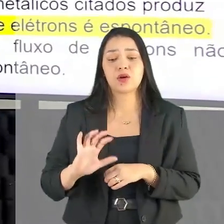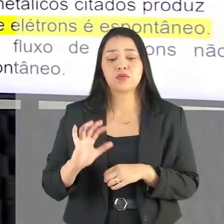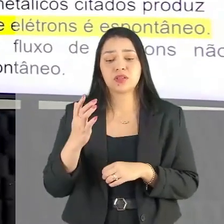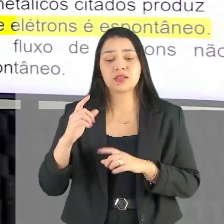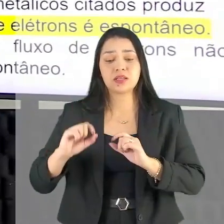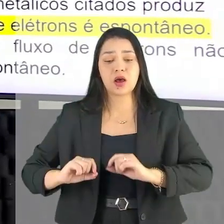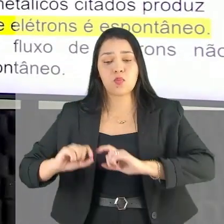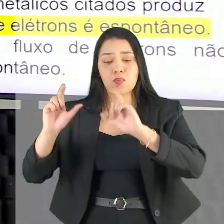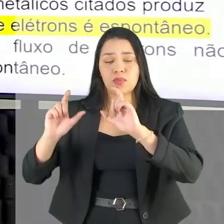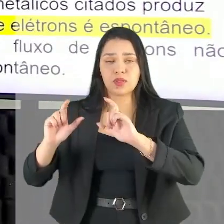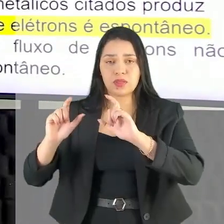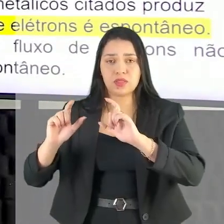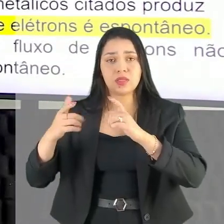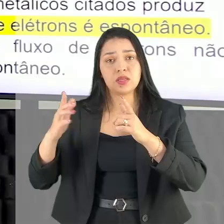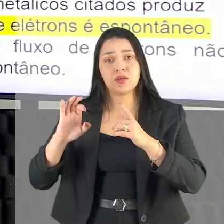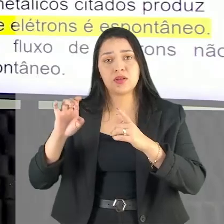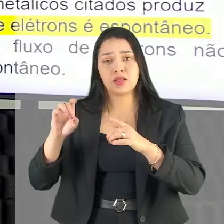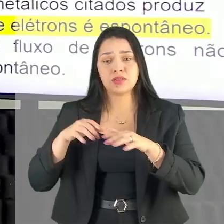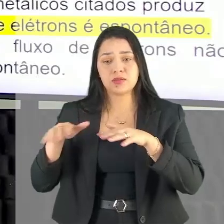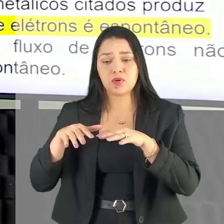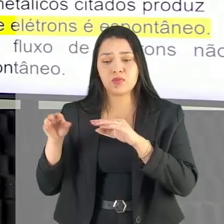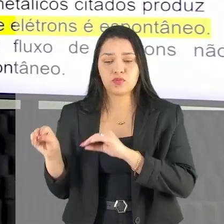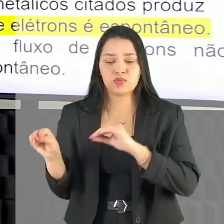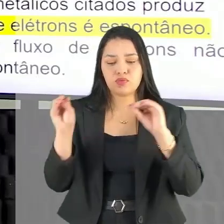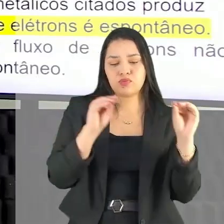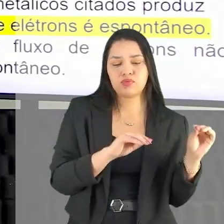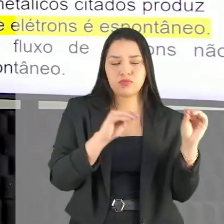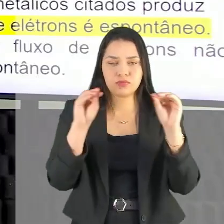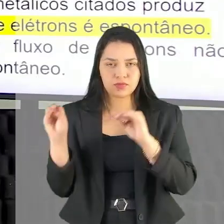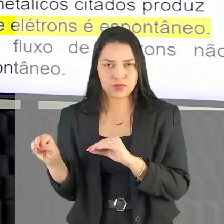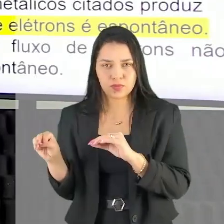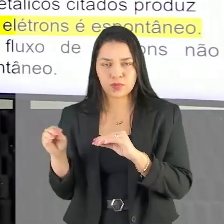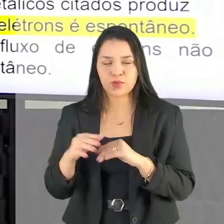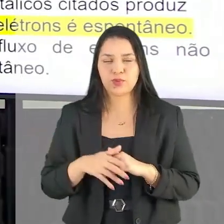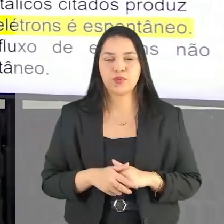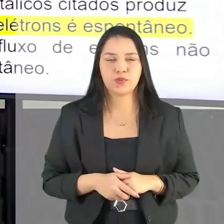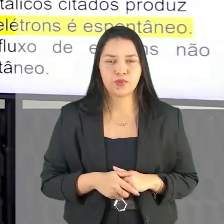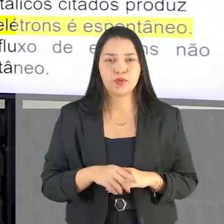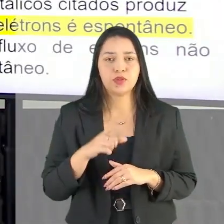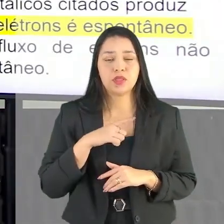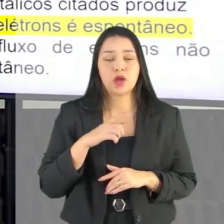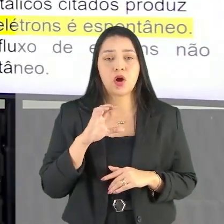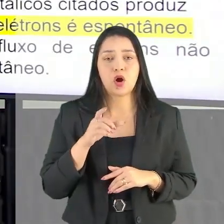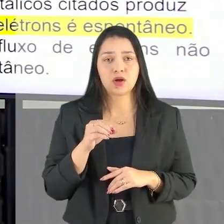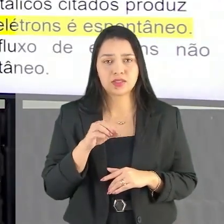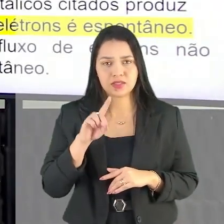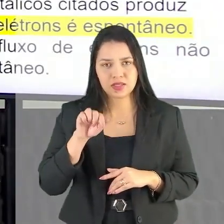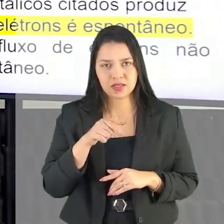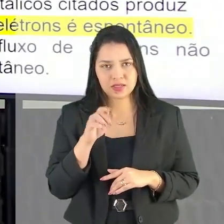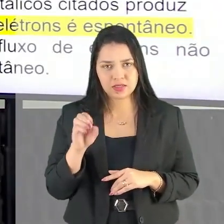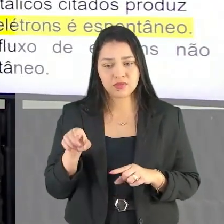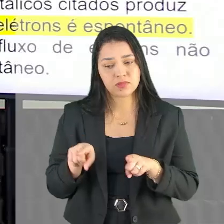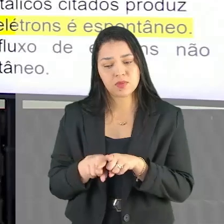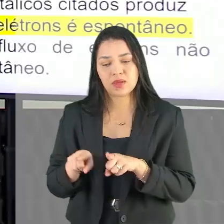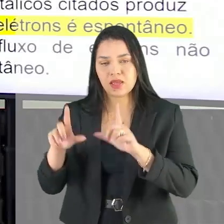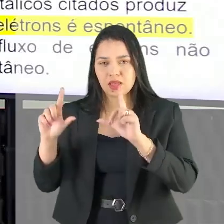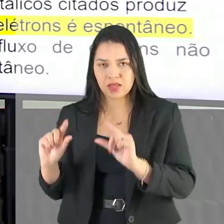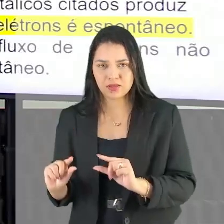carga? Aumenta. E o elétron se move do ânodo para o cátodo, de onde tem oxidação para onde tem